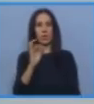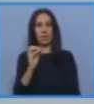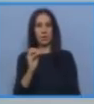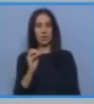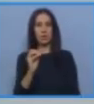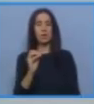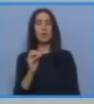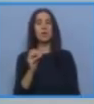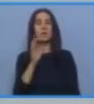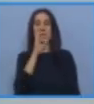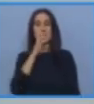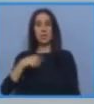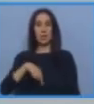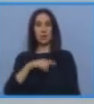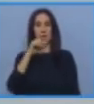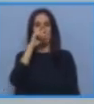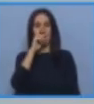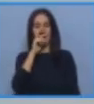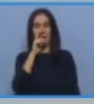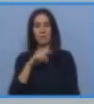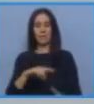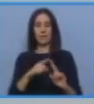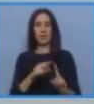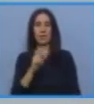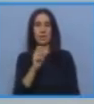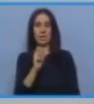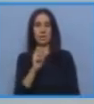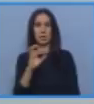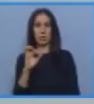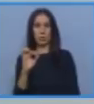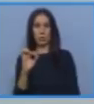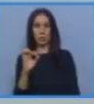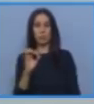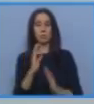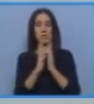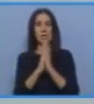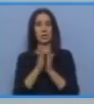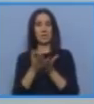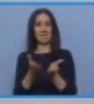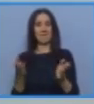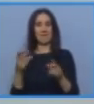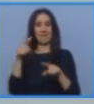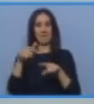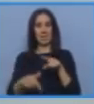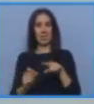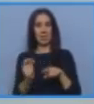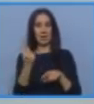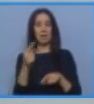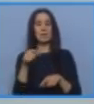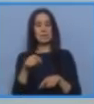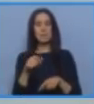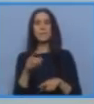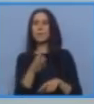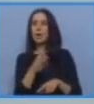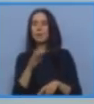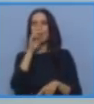se nós nos lembrarmos de 38, que foi o ano de inauguração da Igreja, lembramos-nos que nessa altura